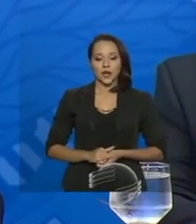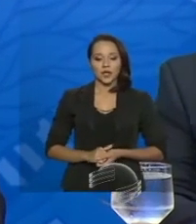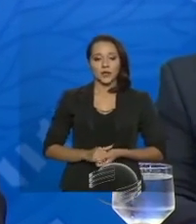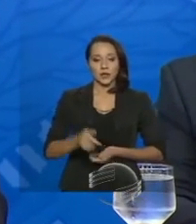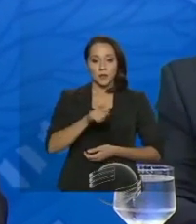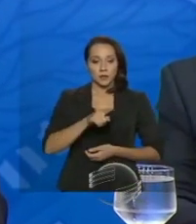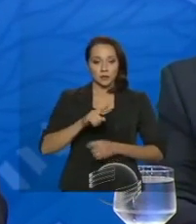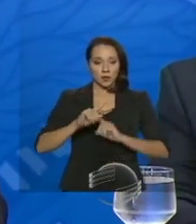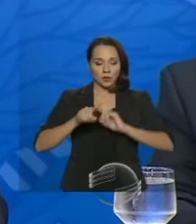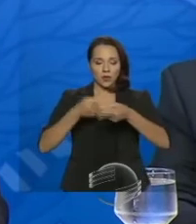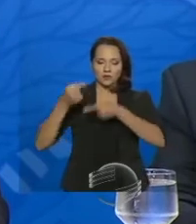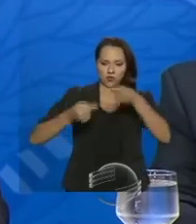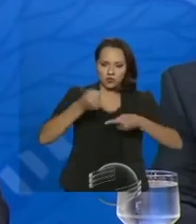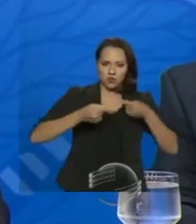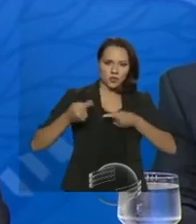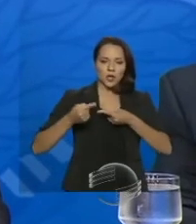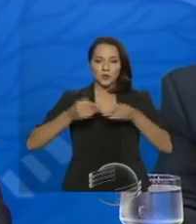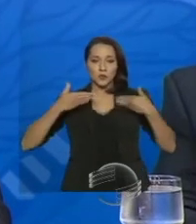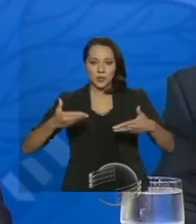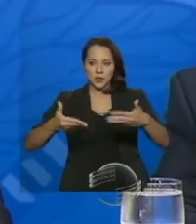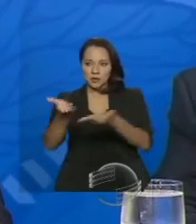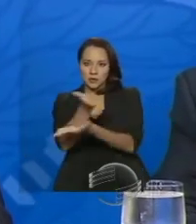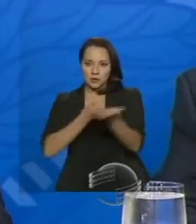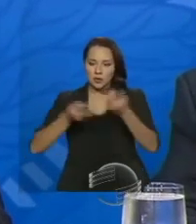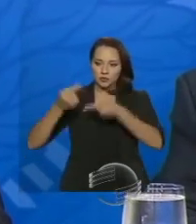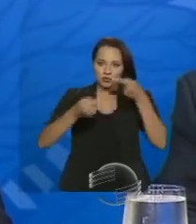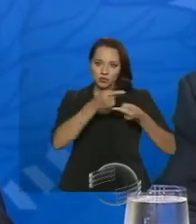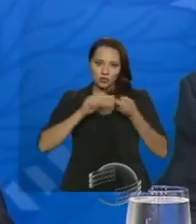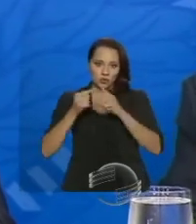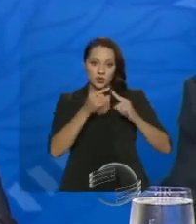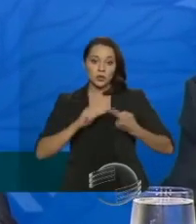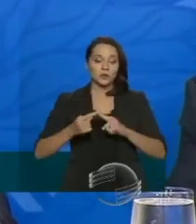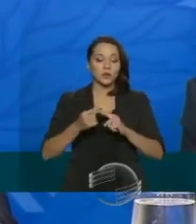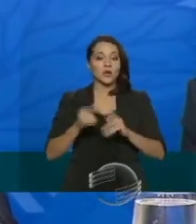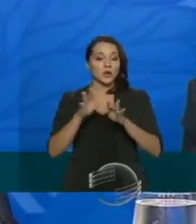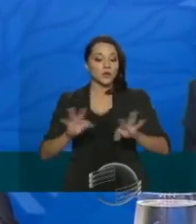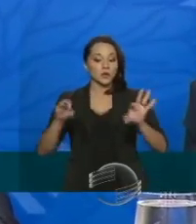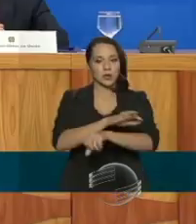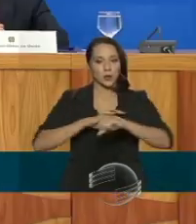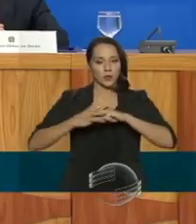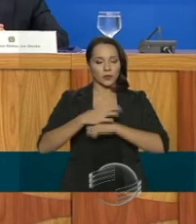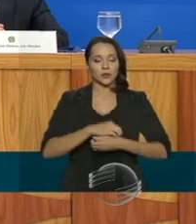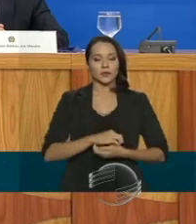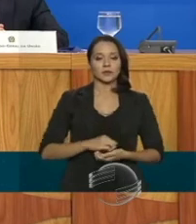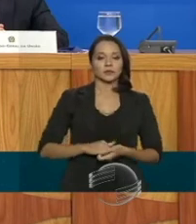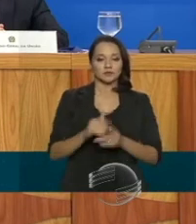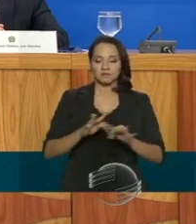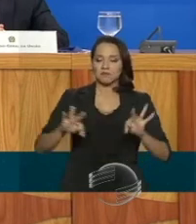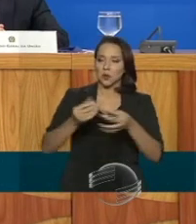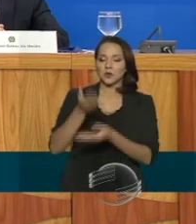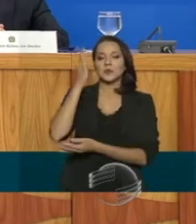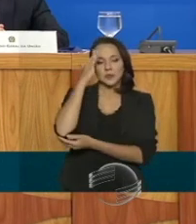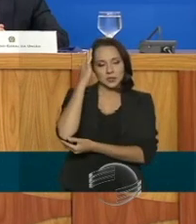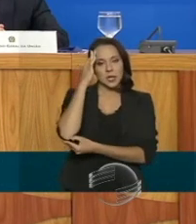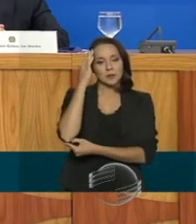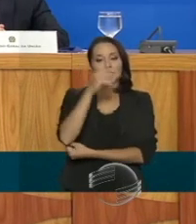que você tem que usar mesmo. Todo lugar que você anda, você bota ali o cartão. Ontem mesmo eu fui ingressar num clube que eu frequento há mais de 30 anos. Quando eu cheguei lá, não, cadê o cartão?